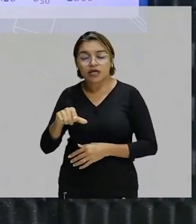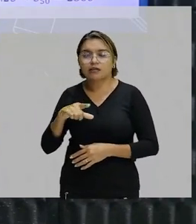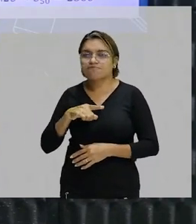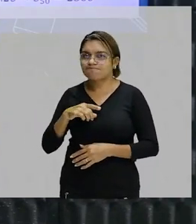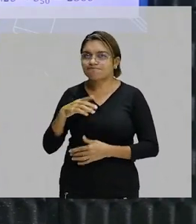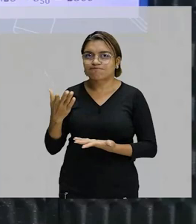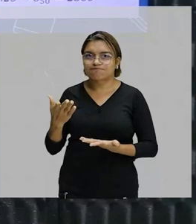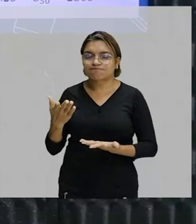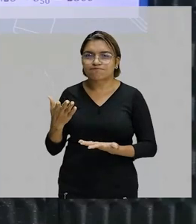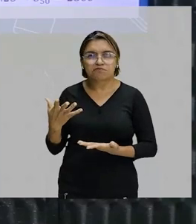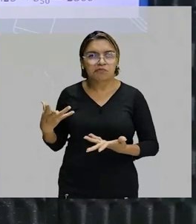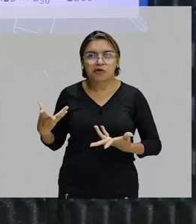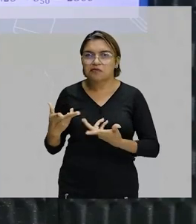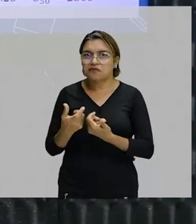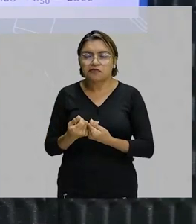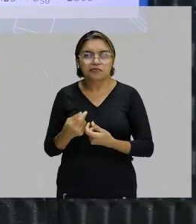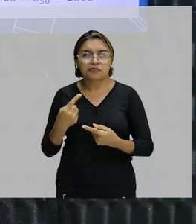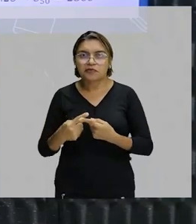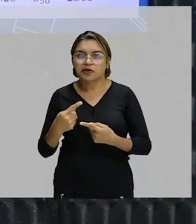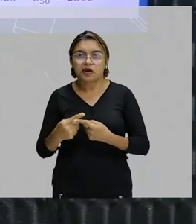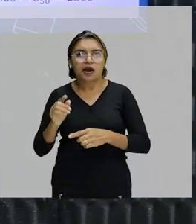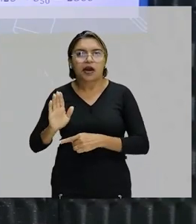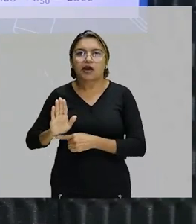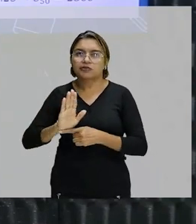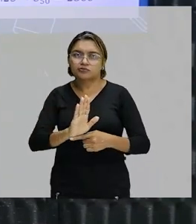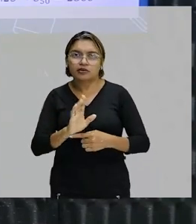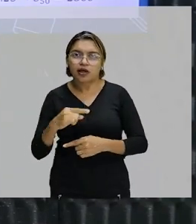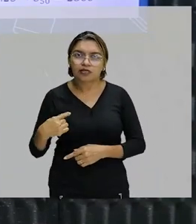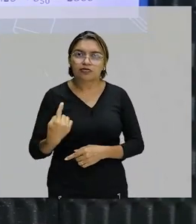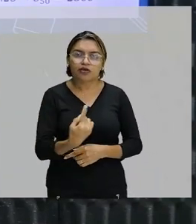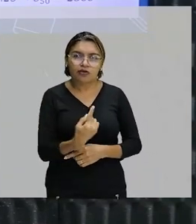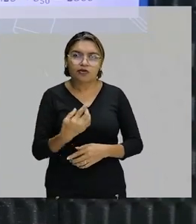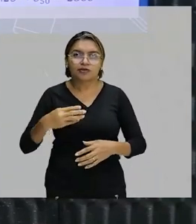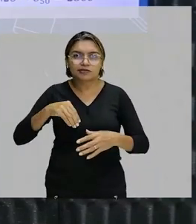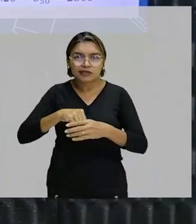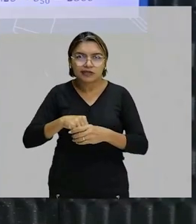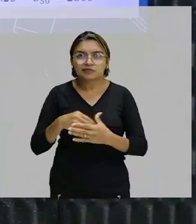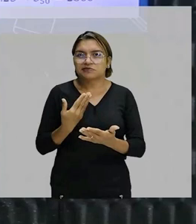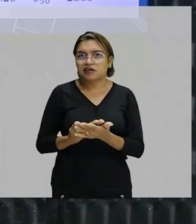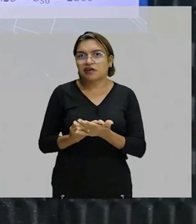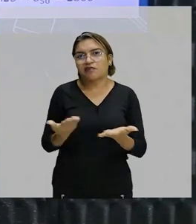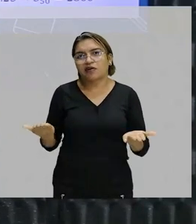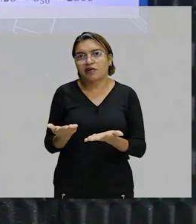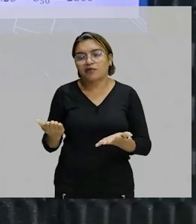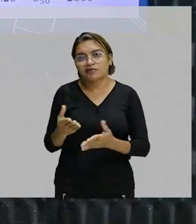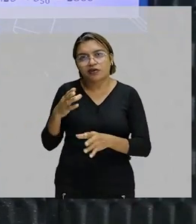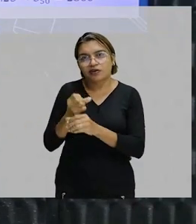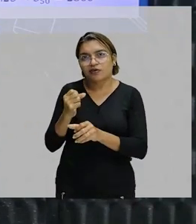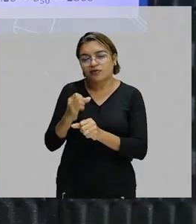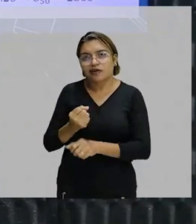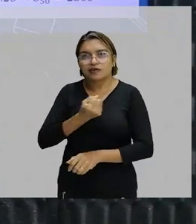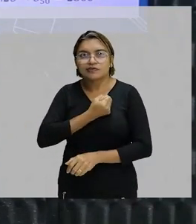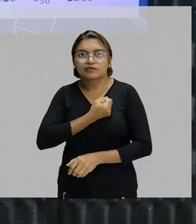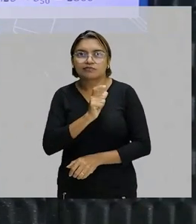ele fez um uma contribuição enorme trouxe uma contribuição enorme para nós dentro aqui do nosso estudo que é justamente esse cálculo da soma dos